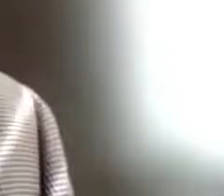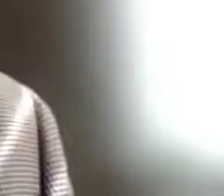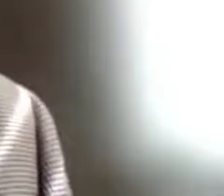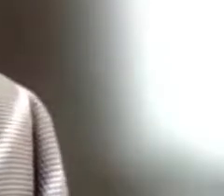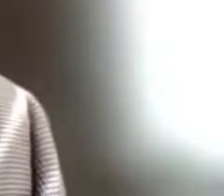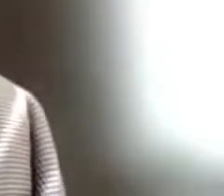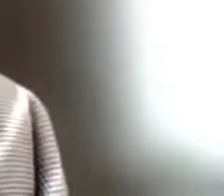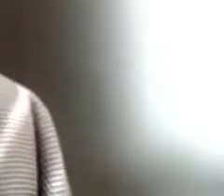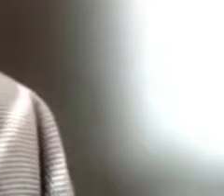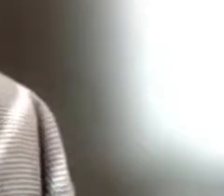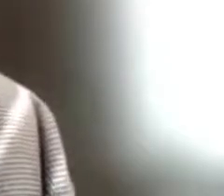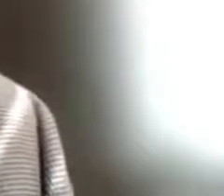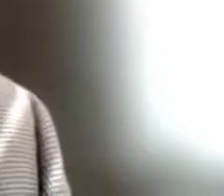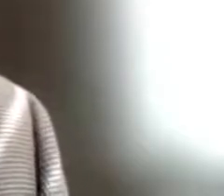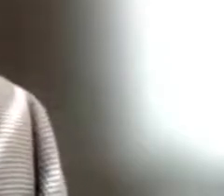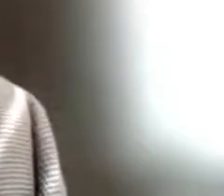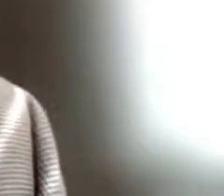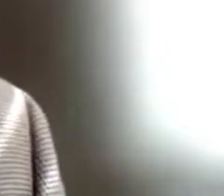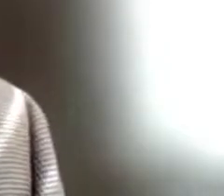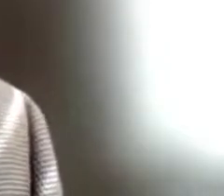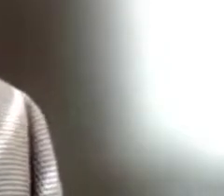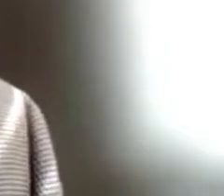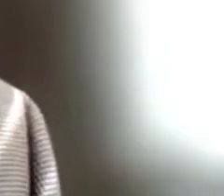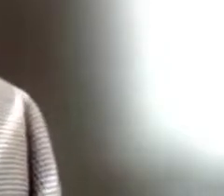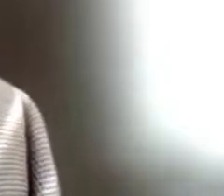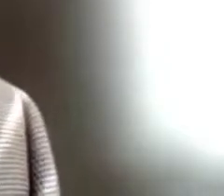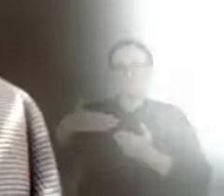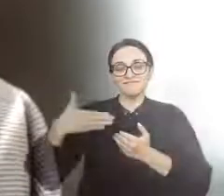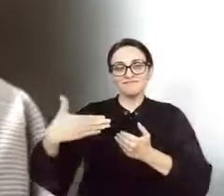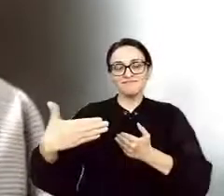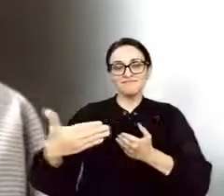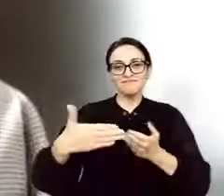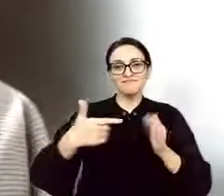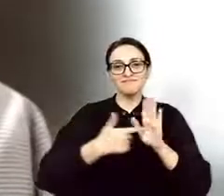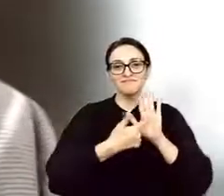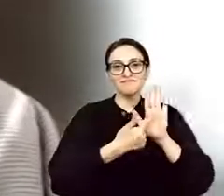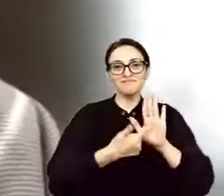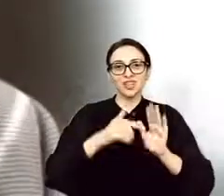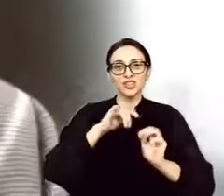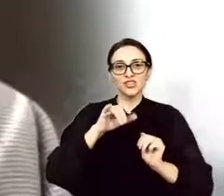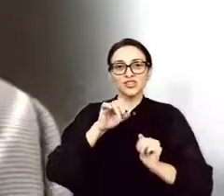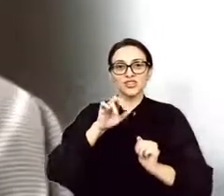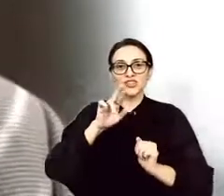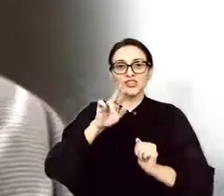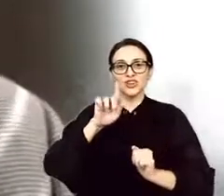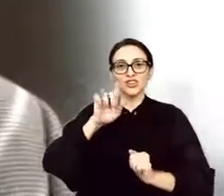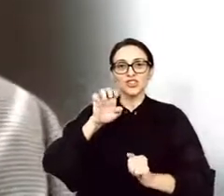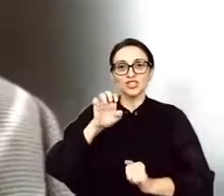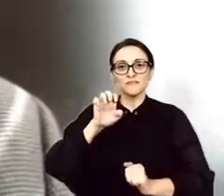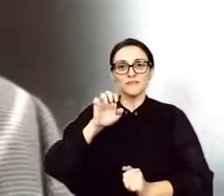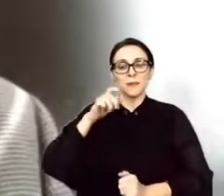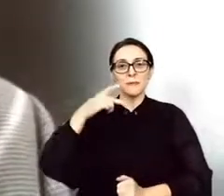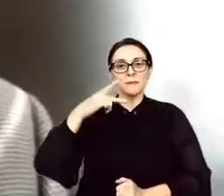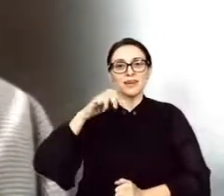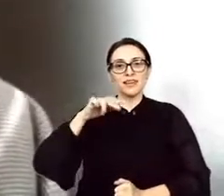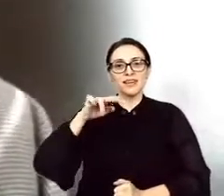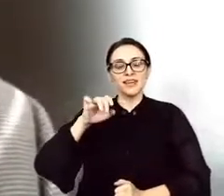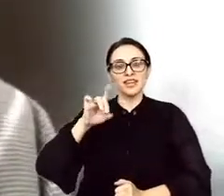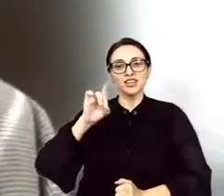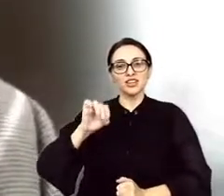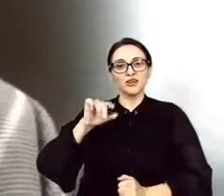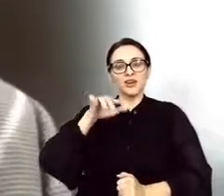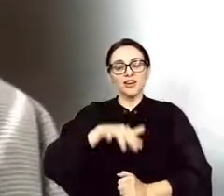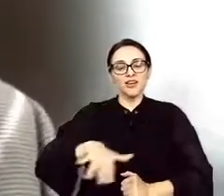Boa tarde a todos. Dando sequência, meu nome é Jorge Penedo, eu sou o SOI de